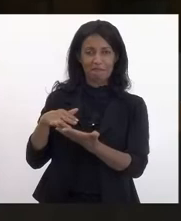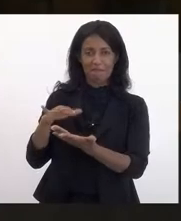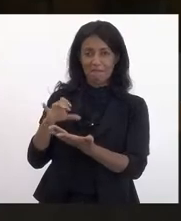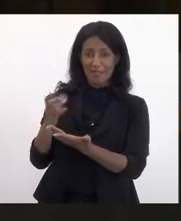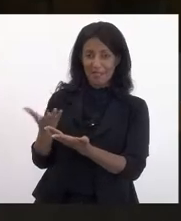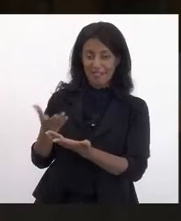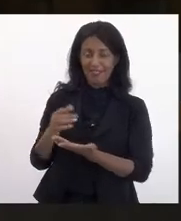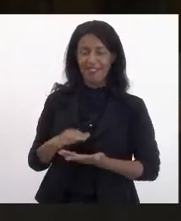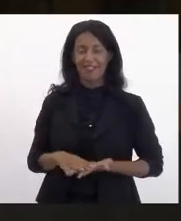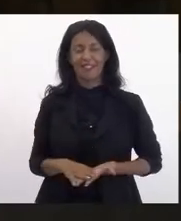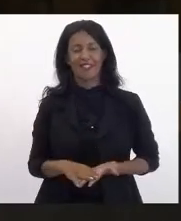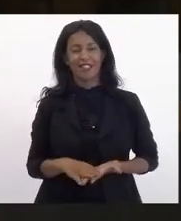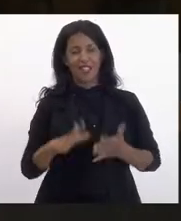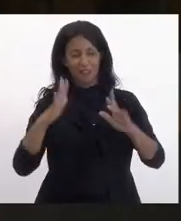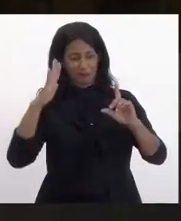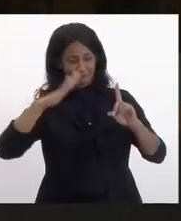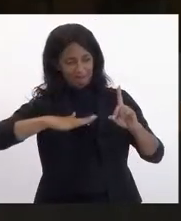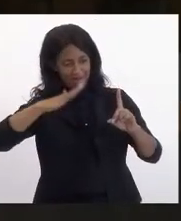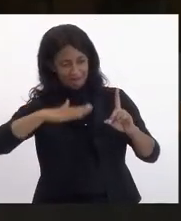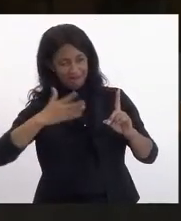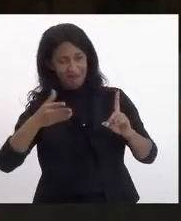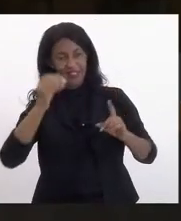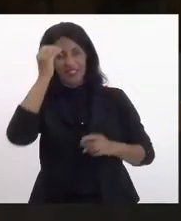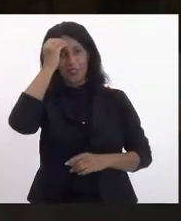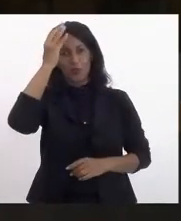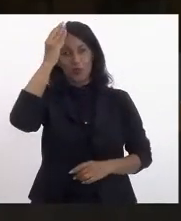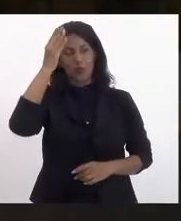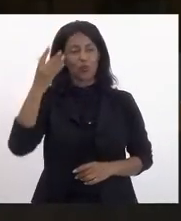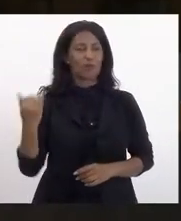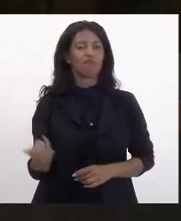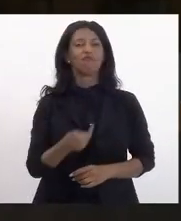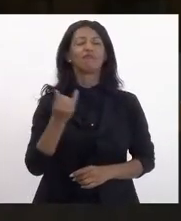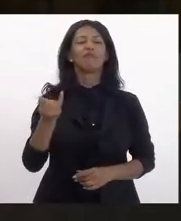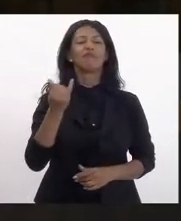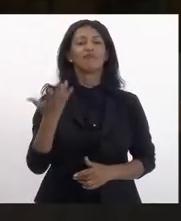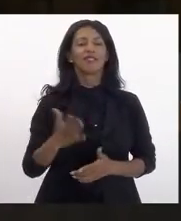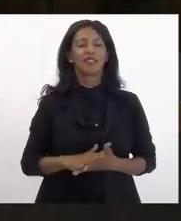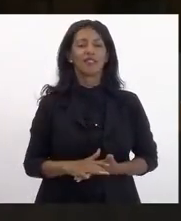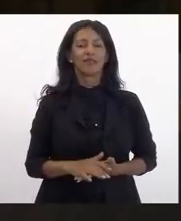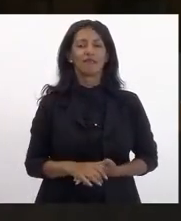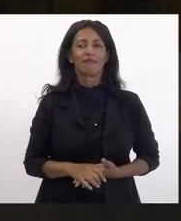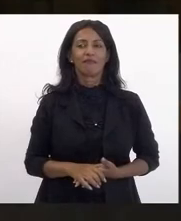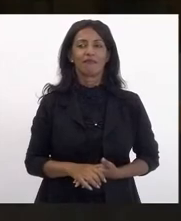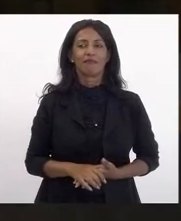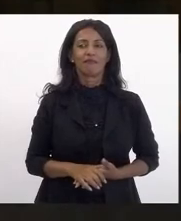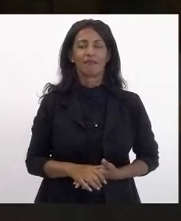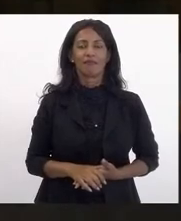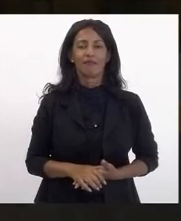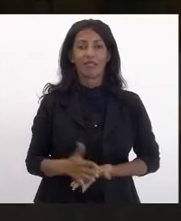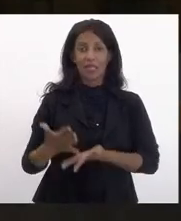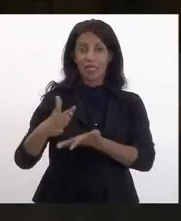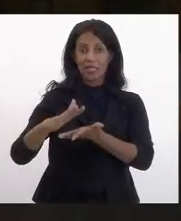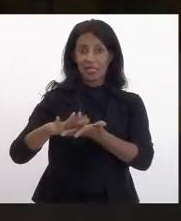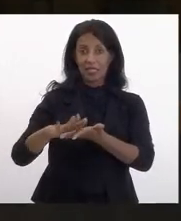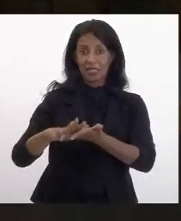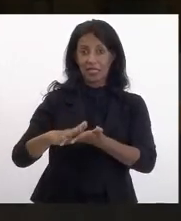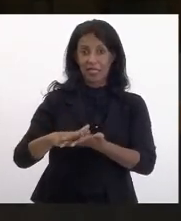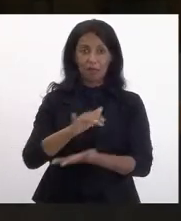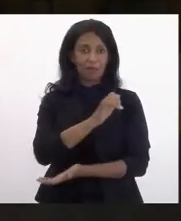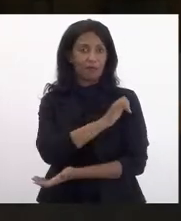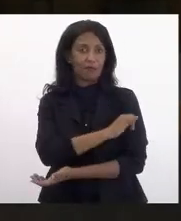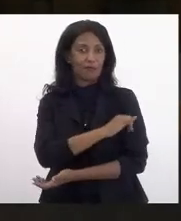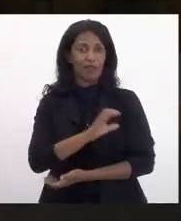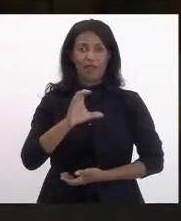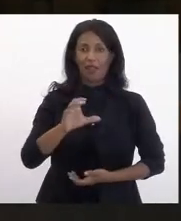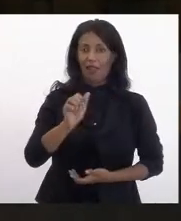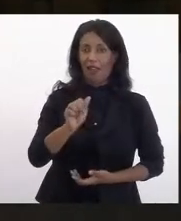celebrar e reverenciar aí essa cultura tão importante, que é o samba brasileiro. Samba carioca, o samba que desceu